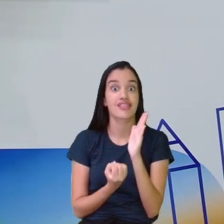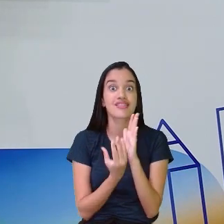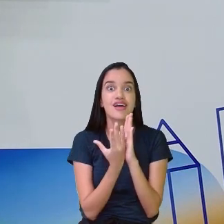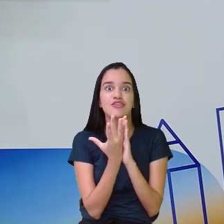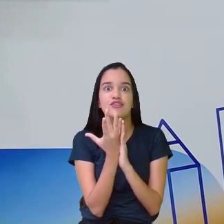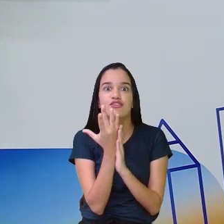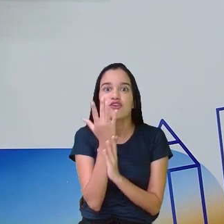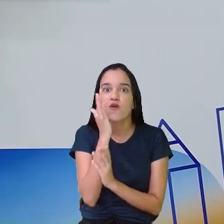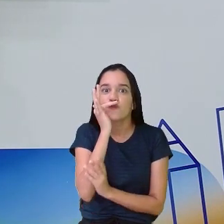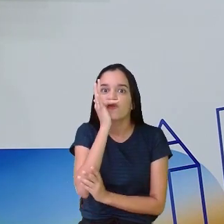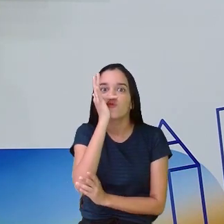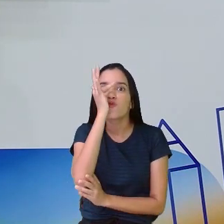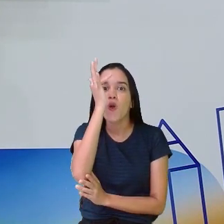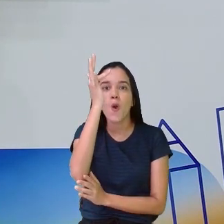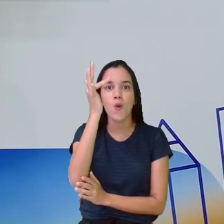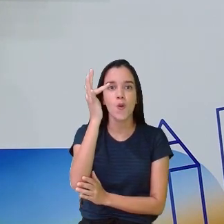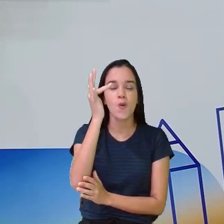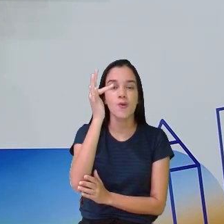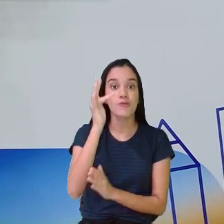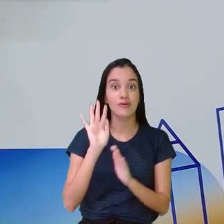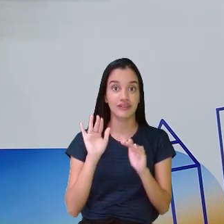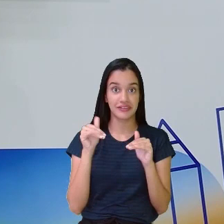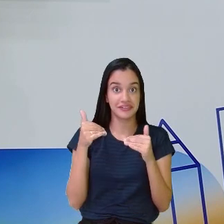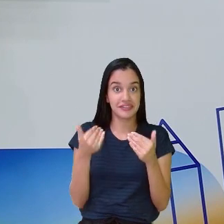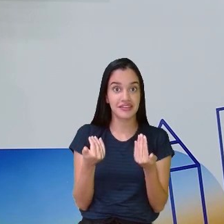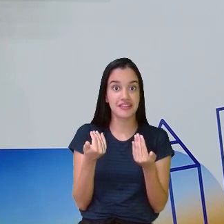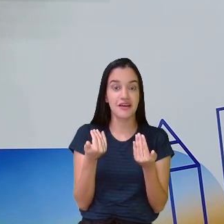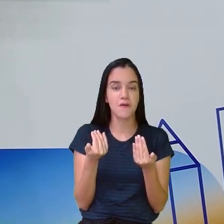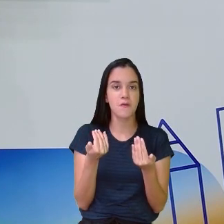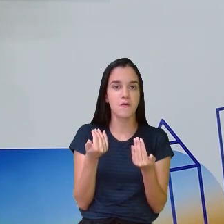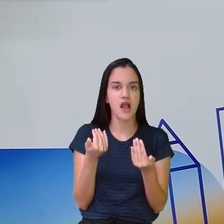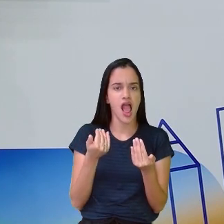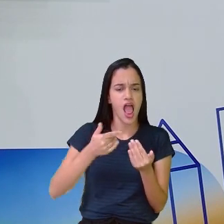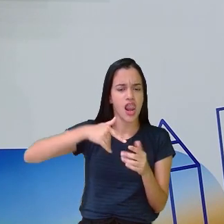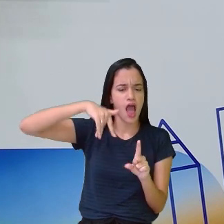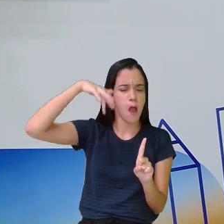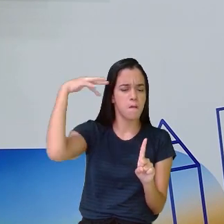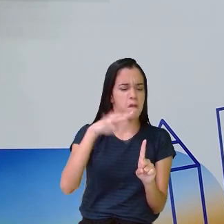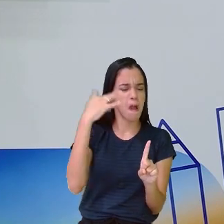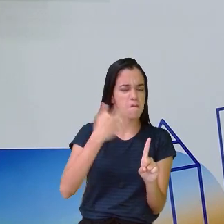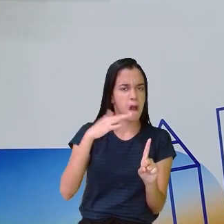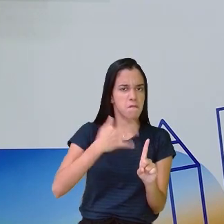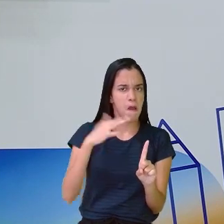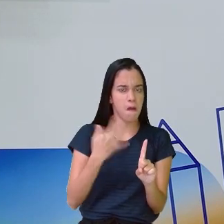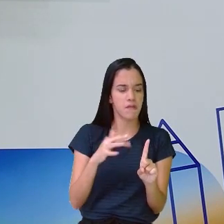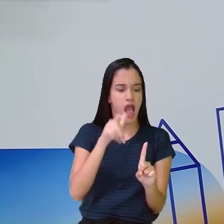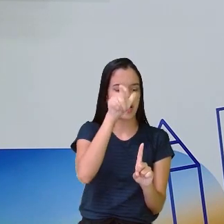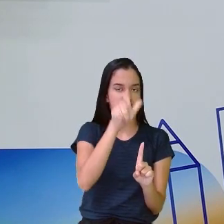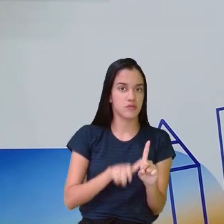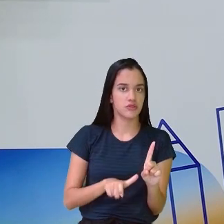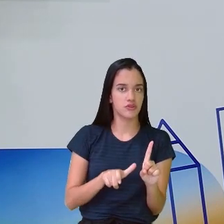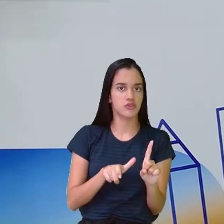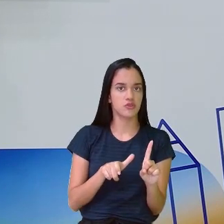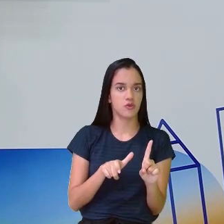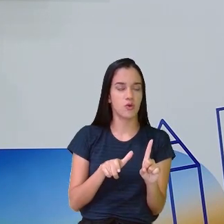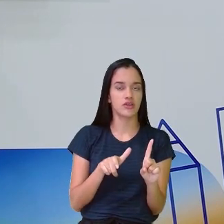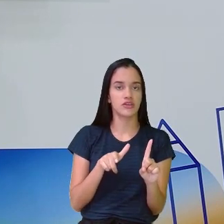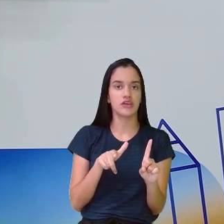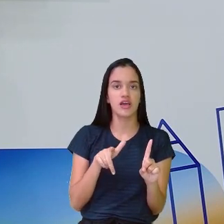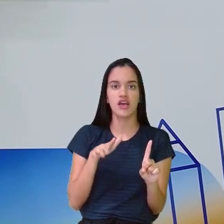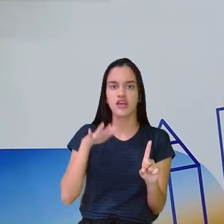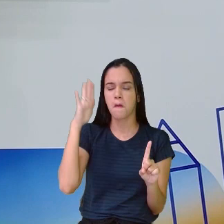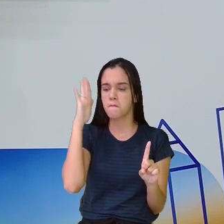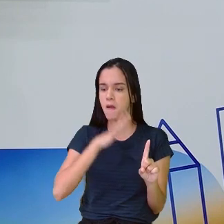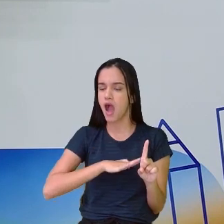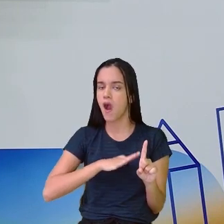floresta, olha só. E ela castiga aquelas pessoas, ó, que maltratam os animais, que cortam